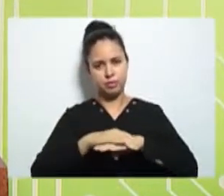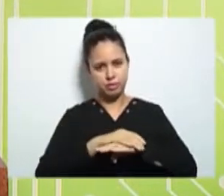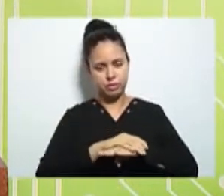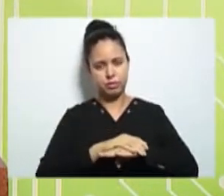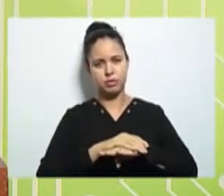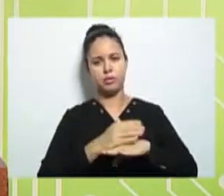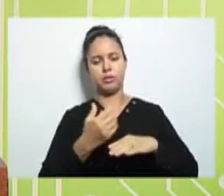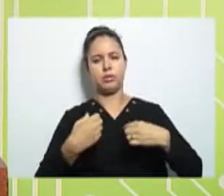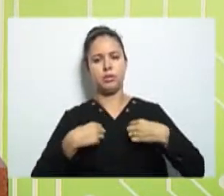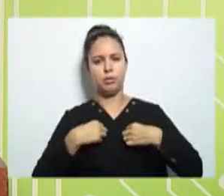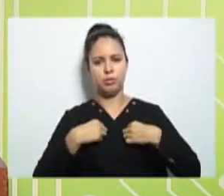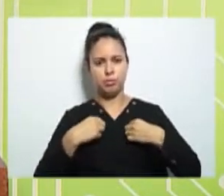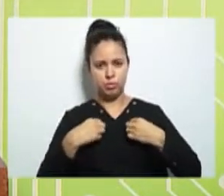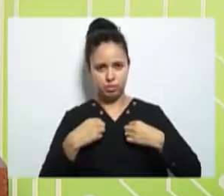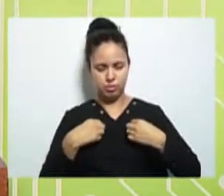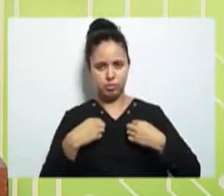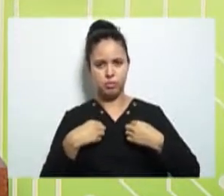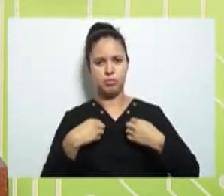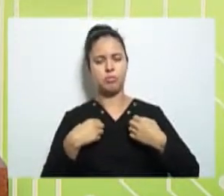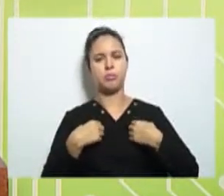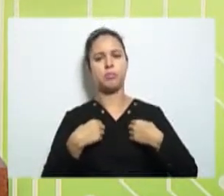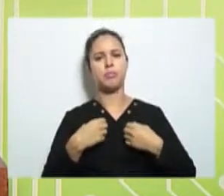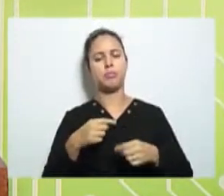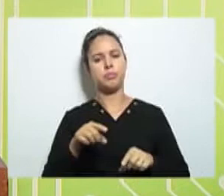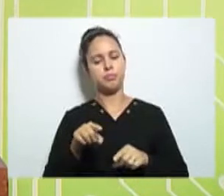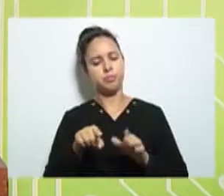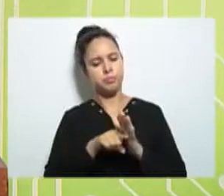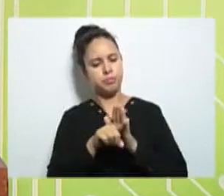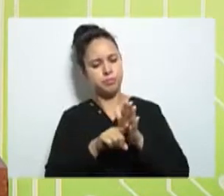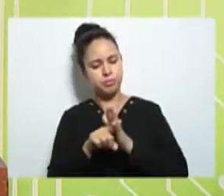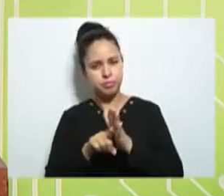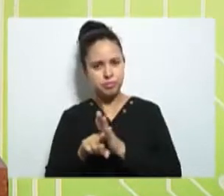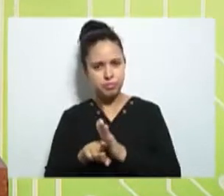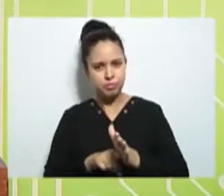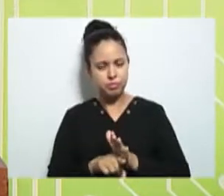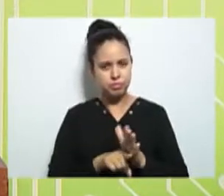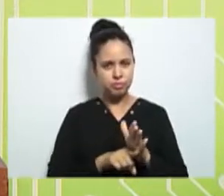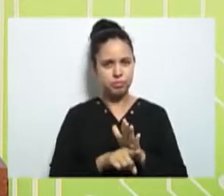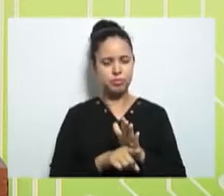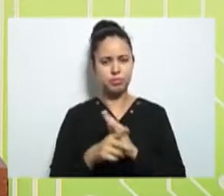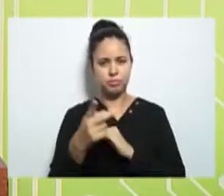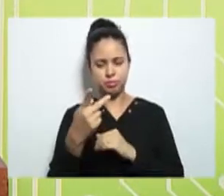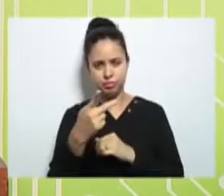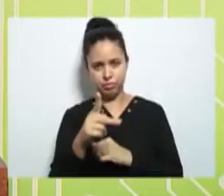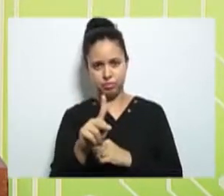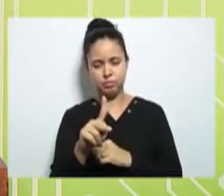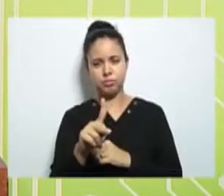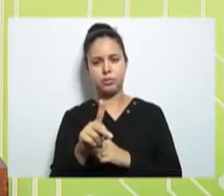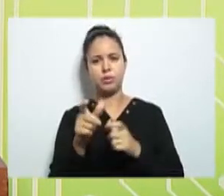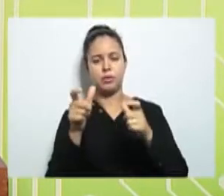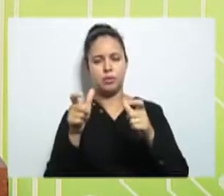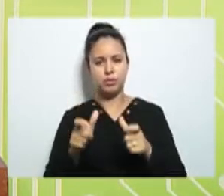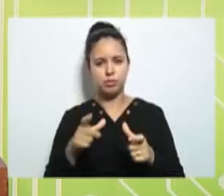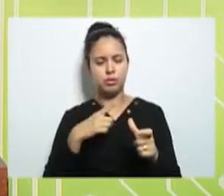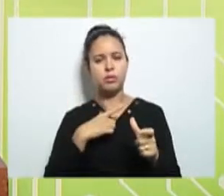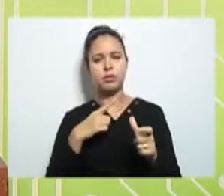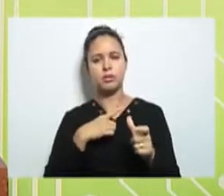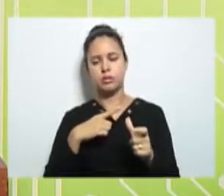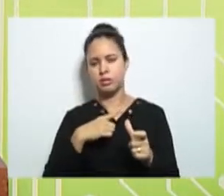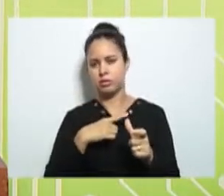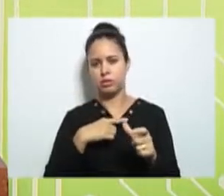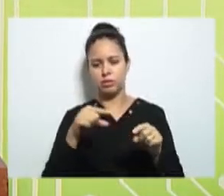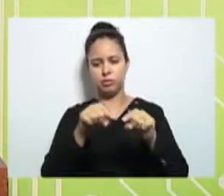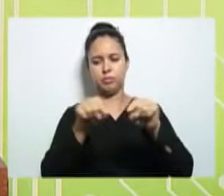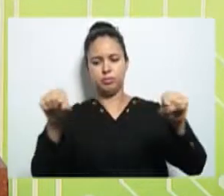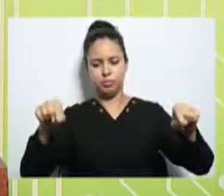de roupa, né? Ele vai verificar, através da sua localização, onde tem um campo de futebol,